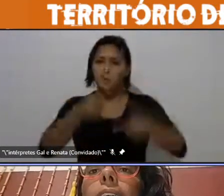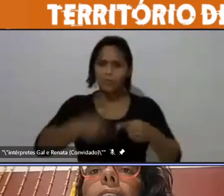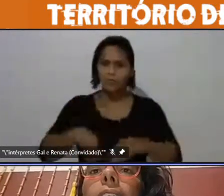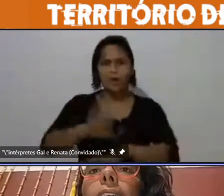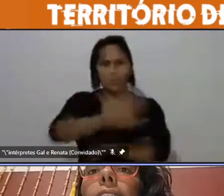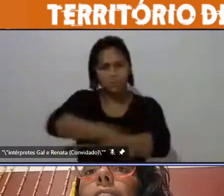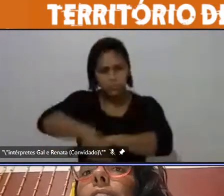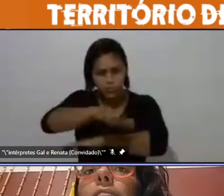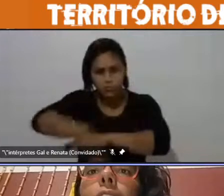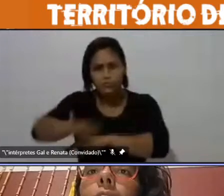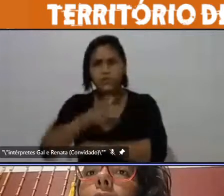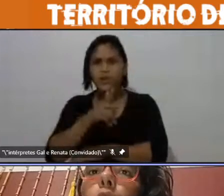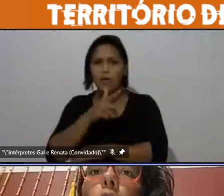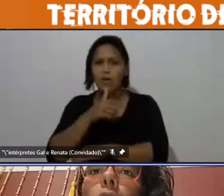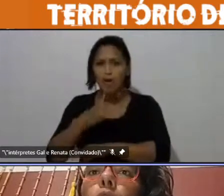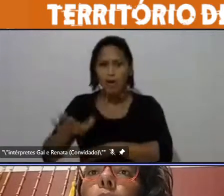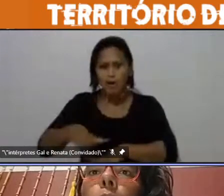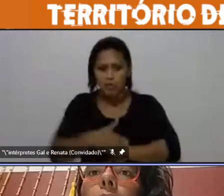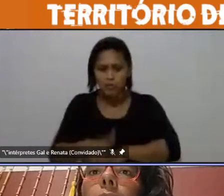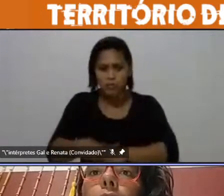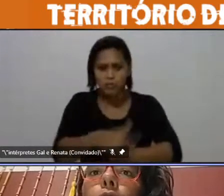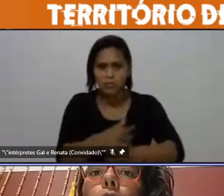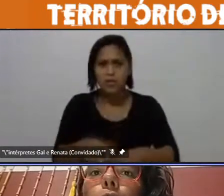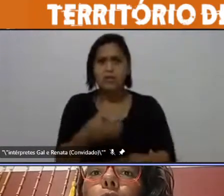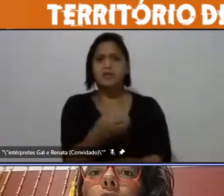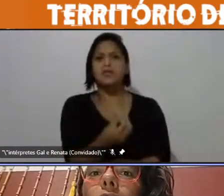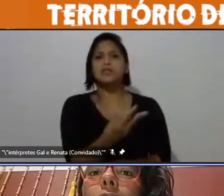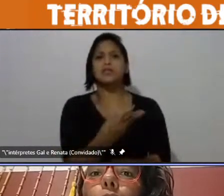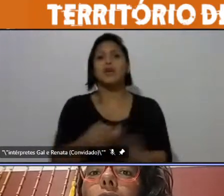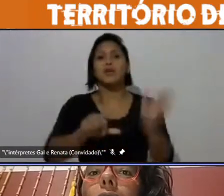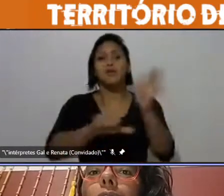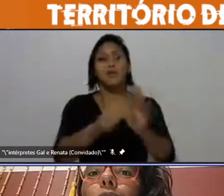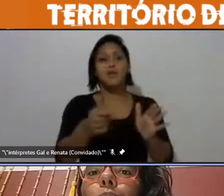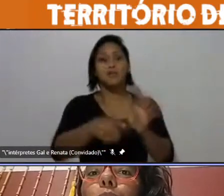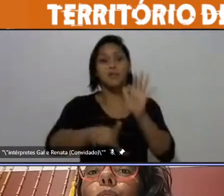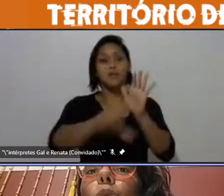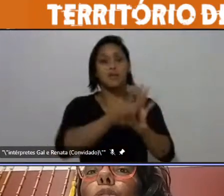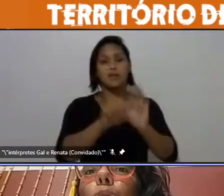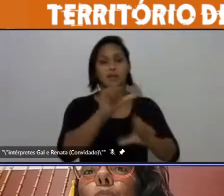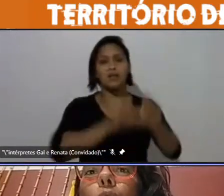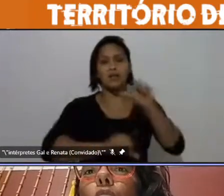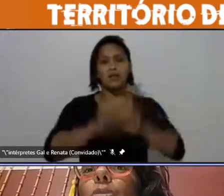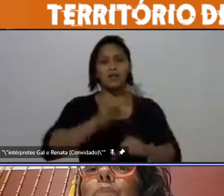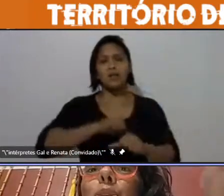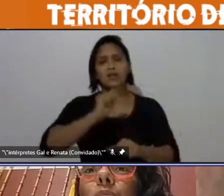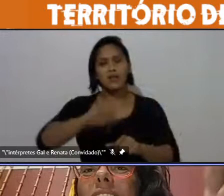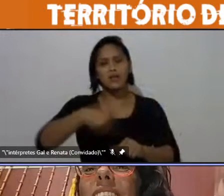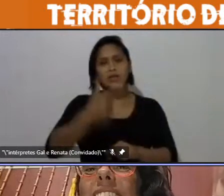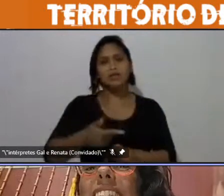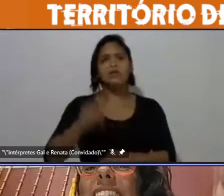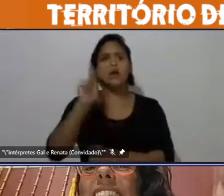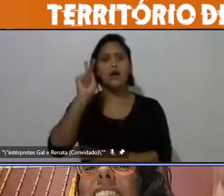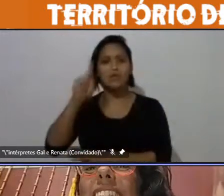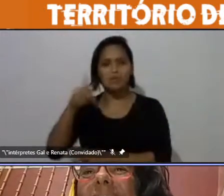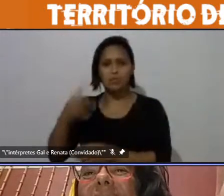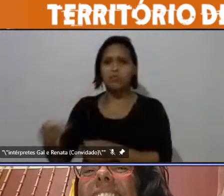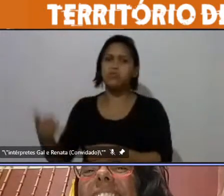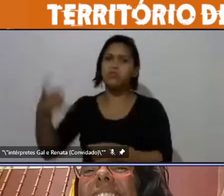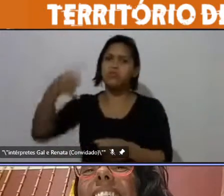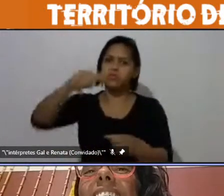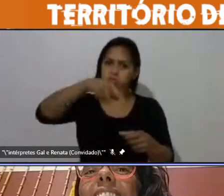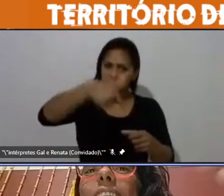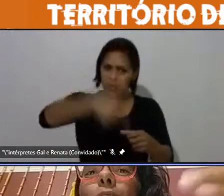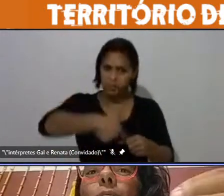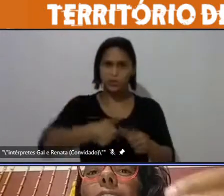mar, né? Em 64, a primeira lei a ser alterada depois do golpe, a do petróleo, a mesma coisa em